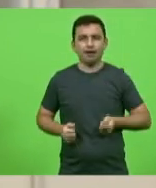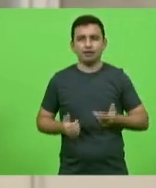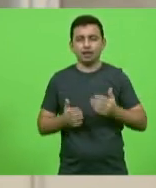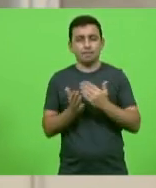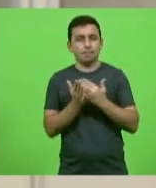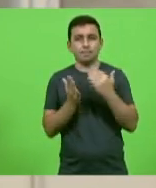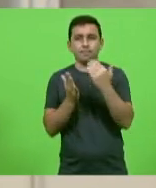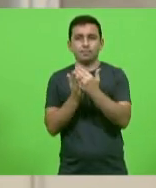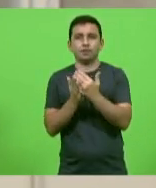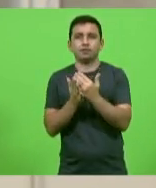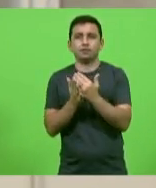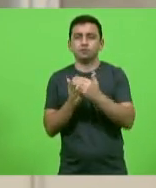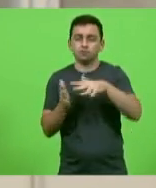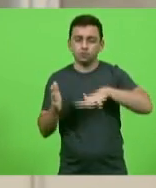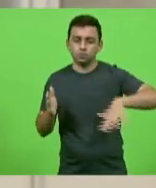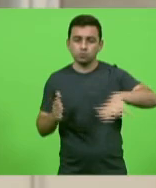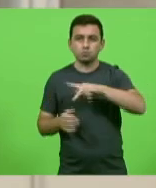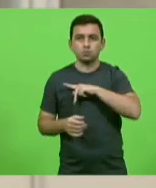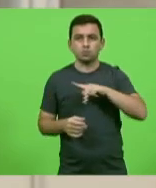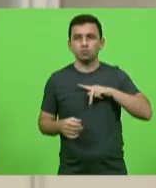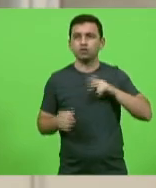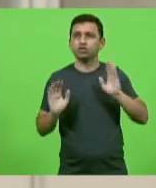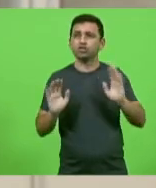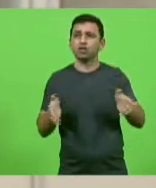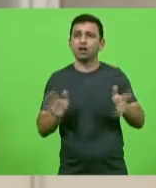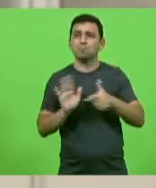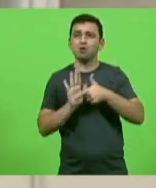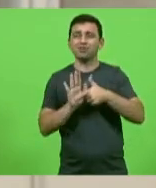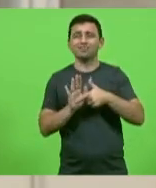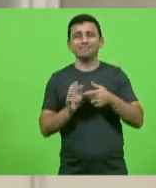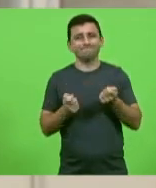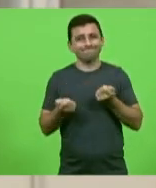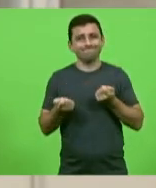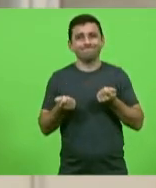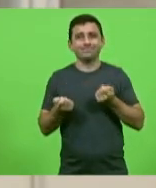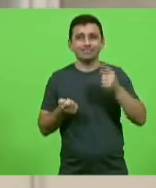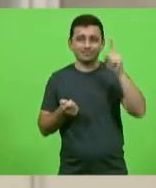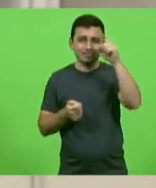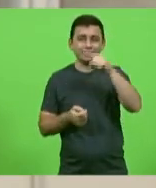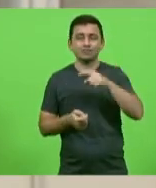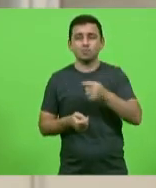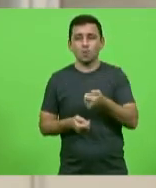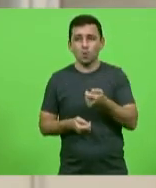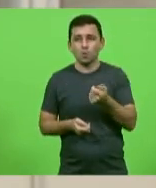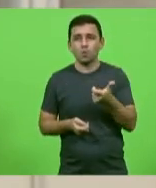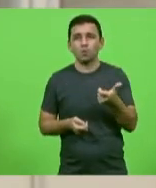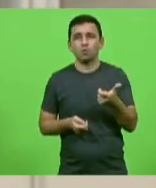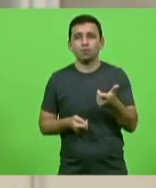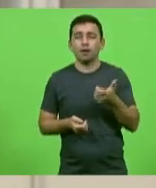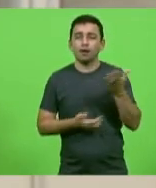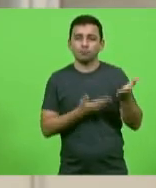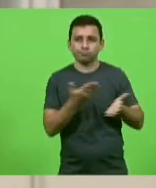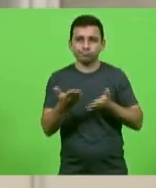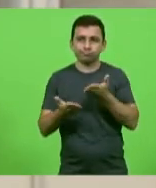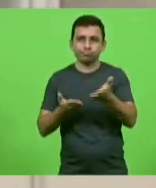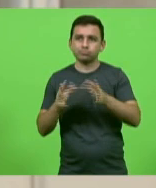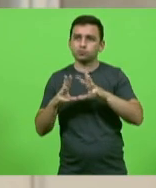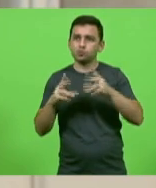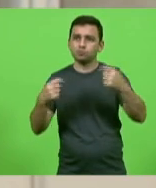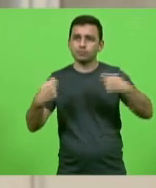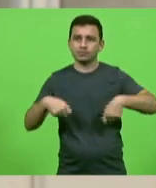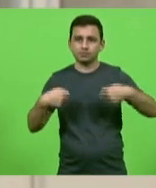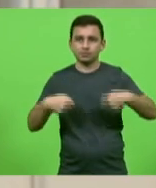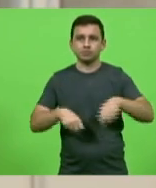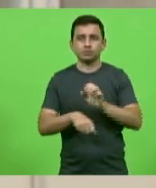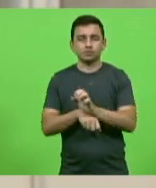aplicar o dinheiro público que já se mostra limitado em suficiente para atender todas as